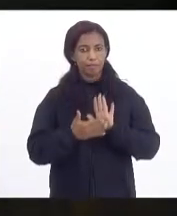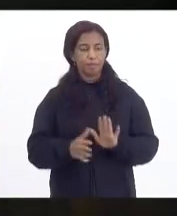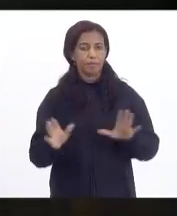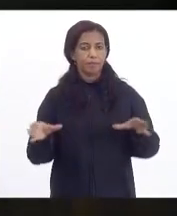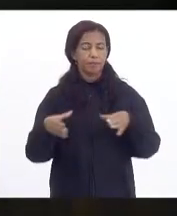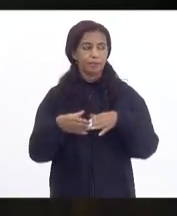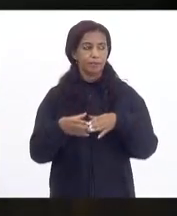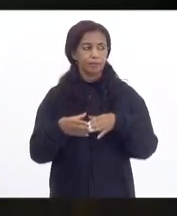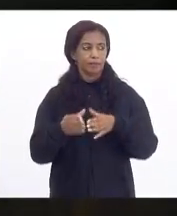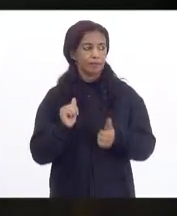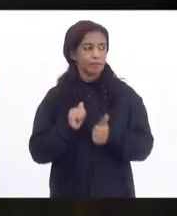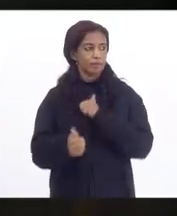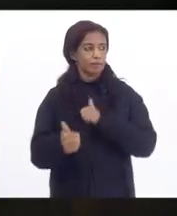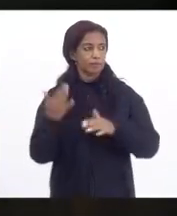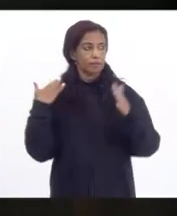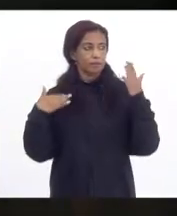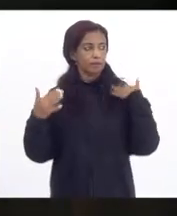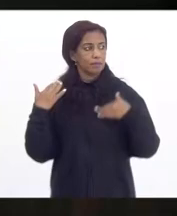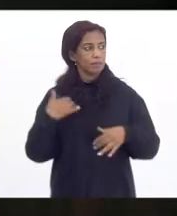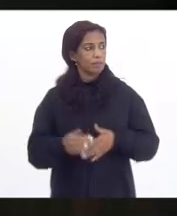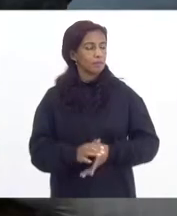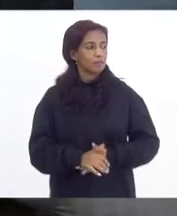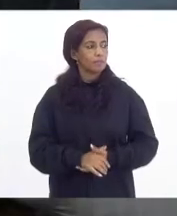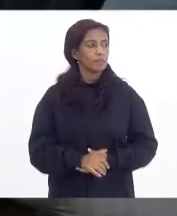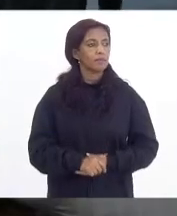Comissão de Esporte e Lazer.